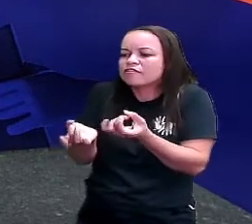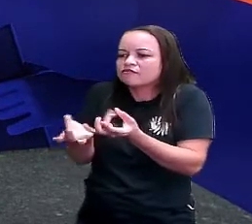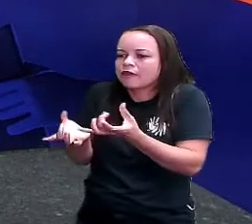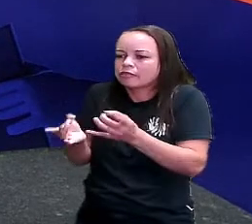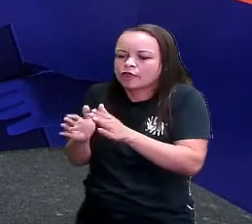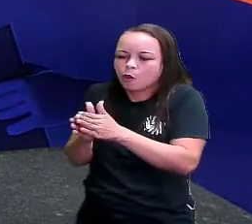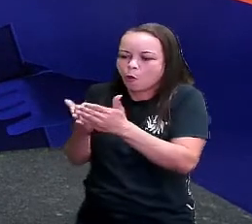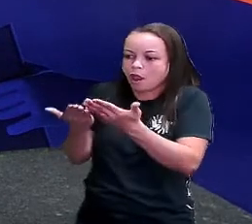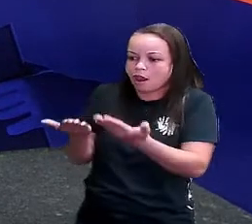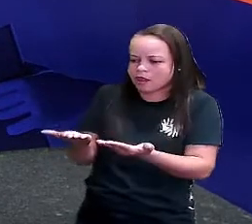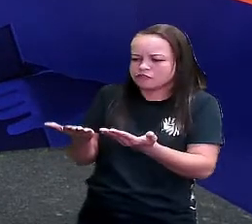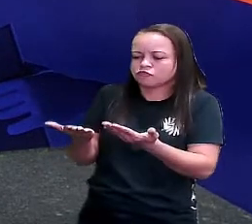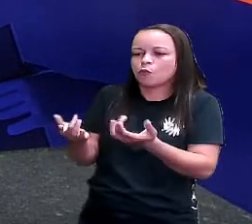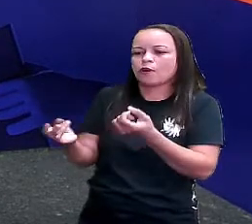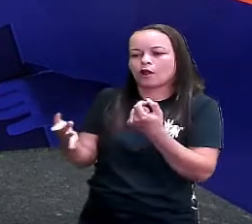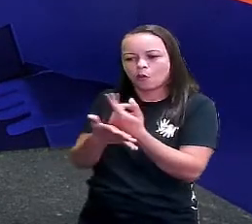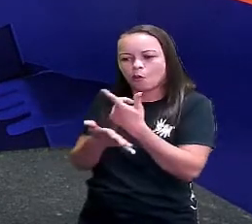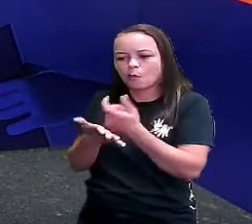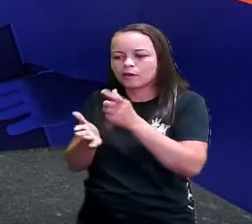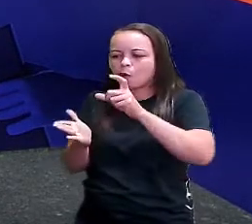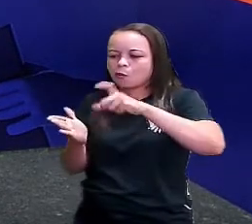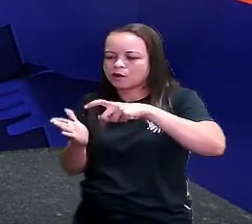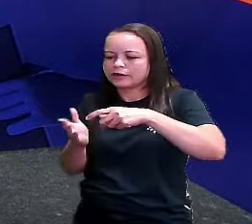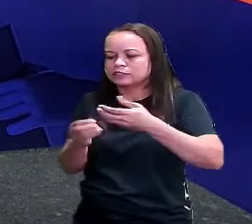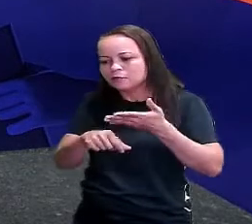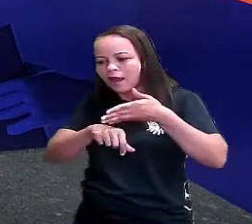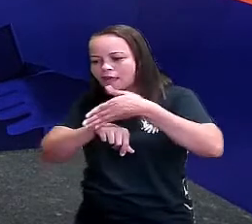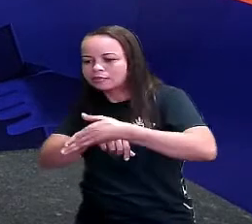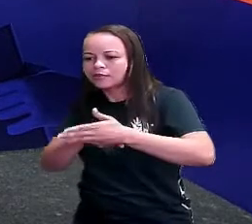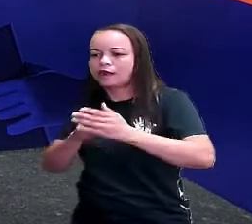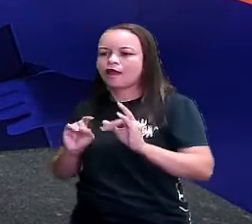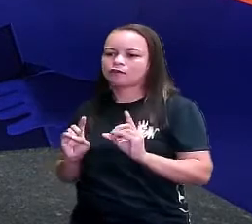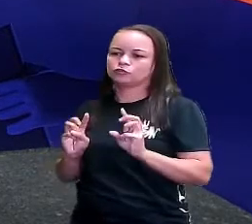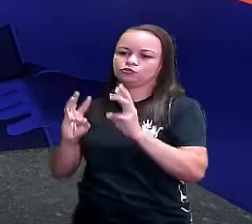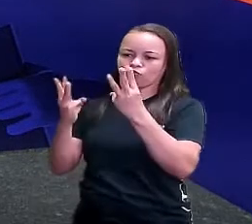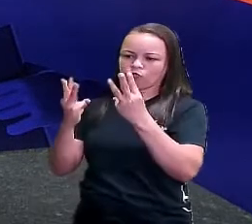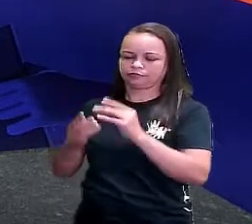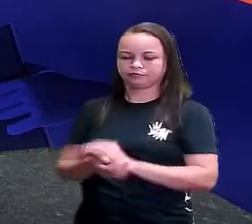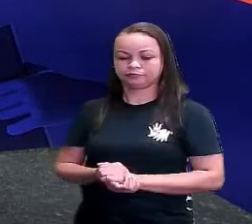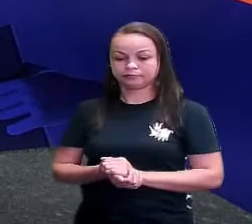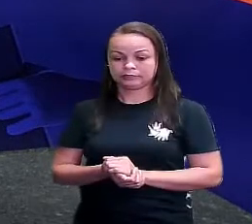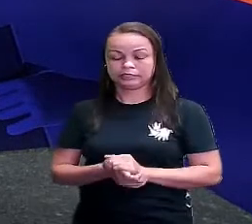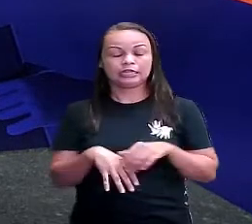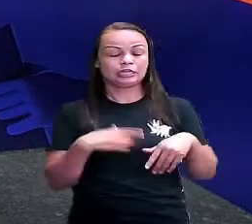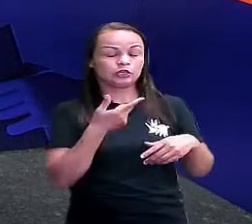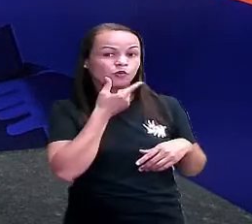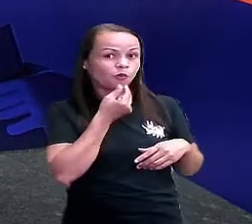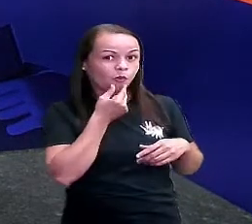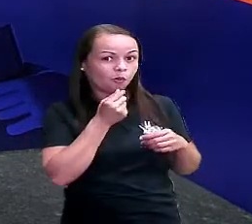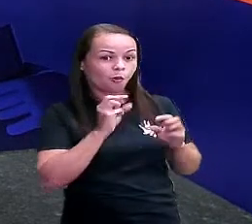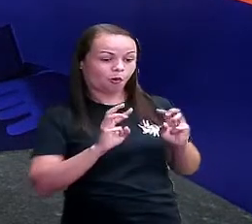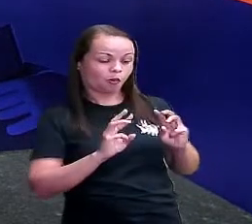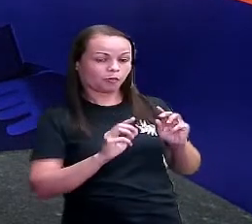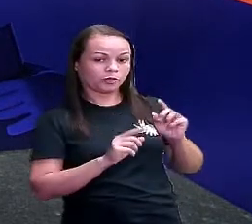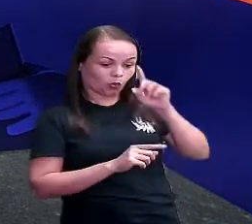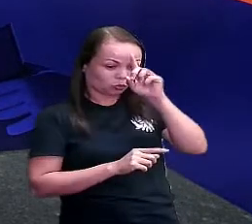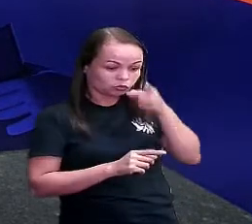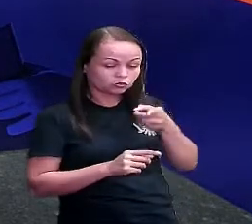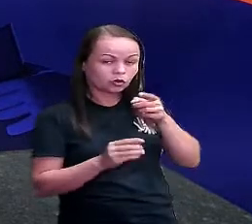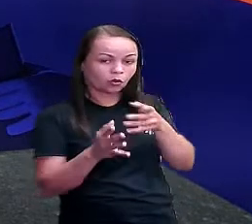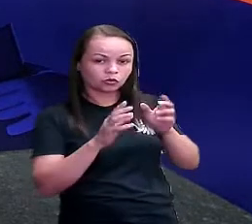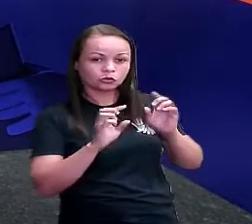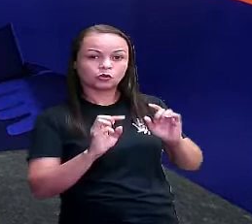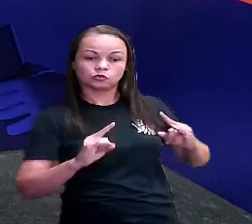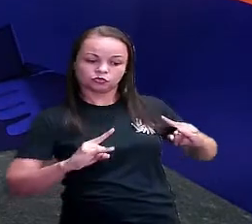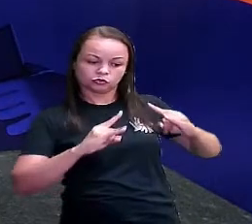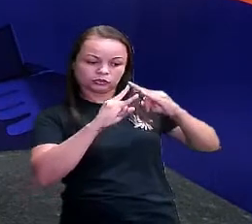entrada daquele show. E o dono do circo ficou encantado com Pinóquio e chamou ele para participar